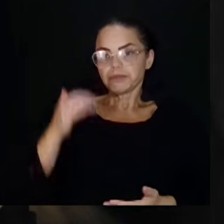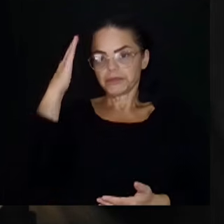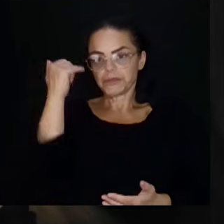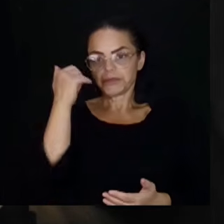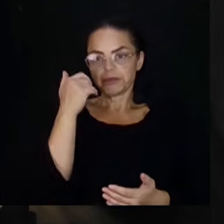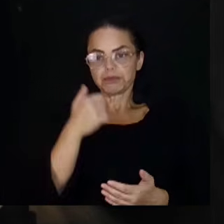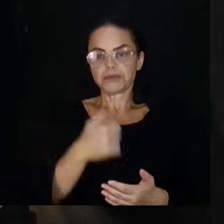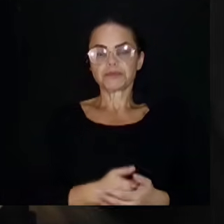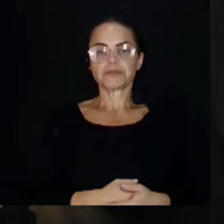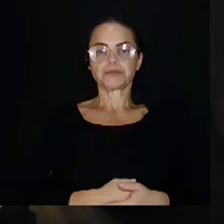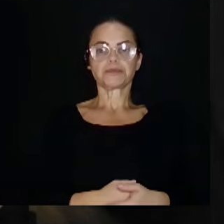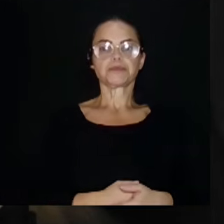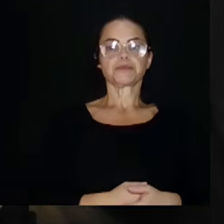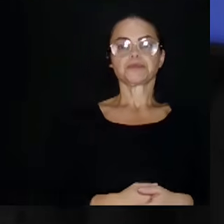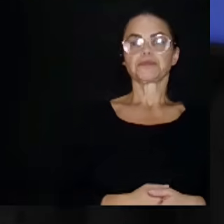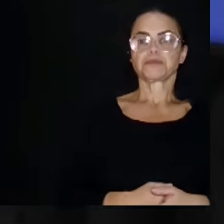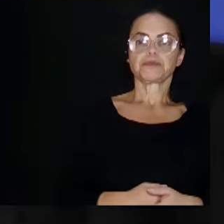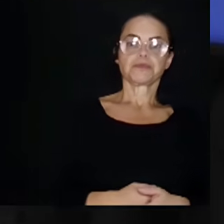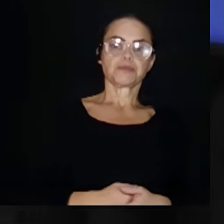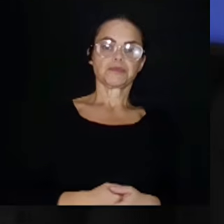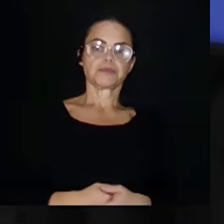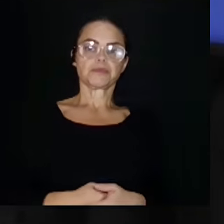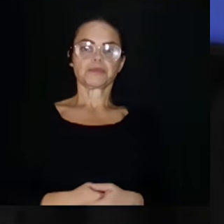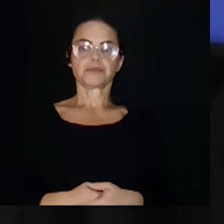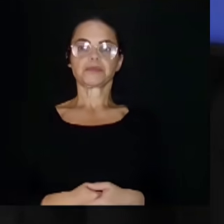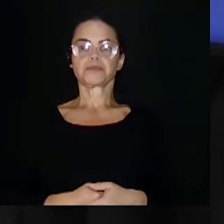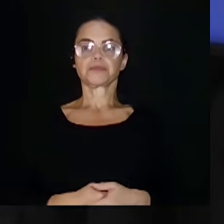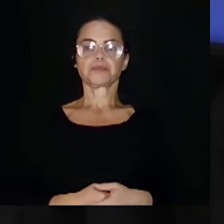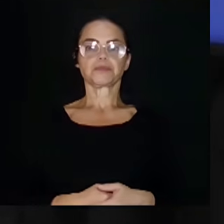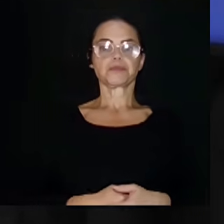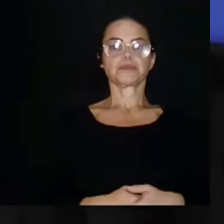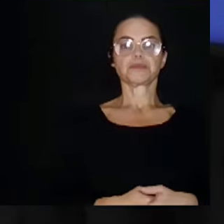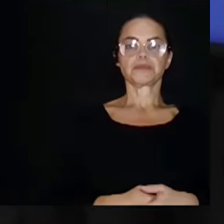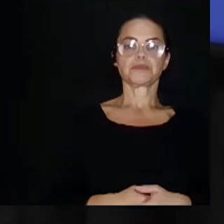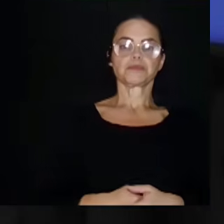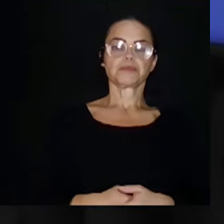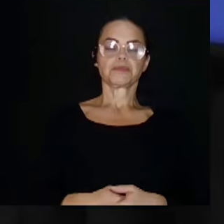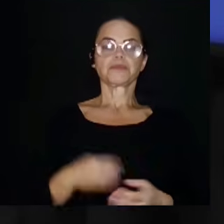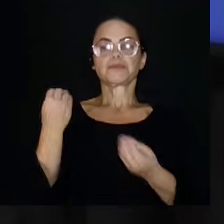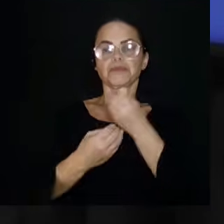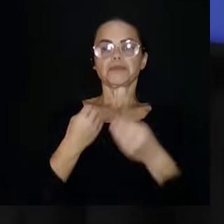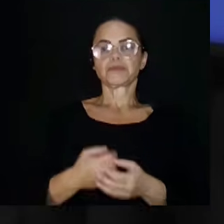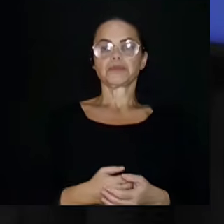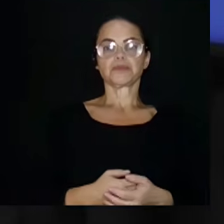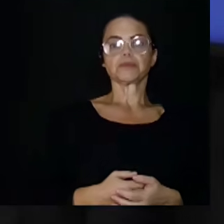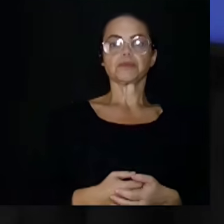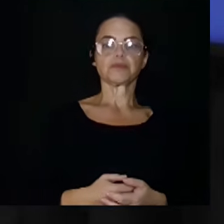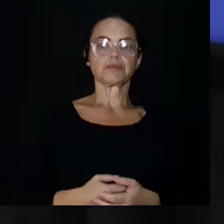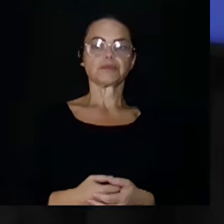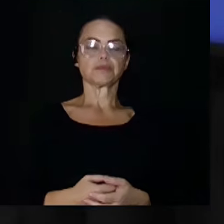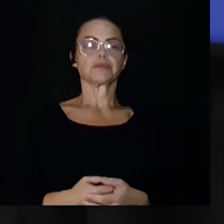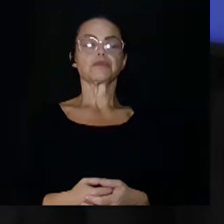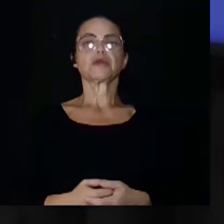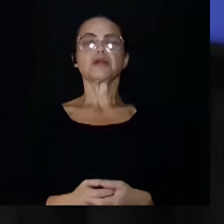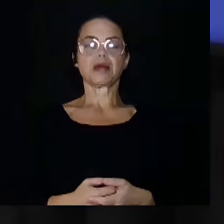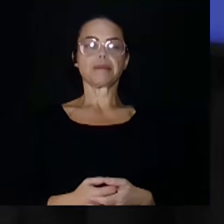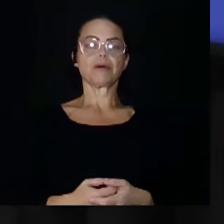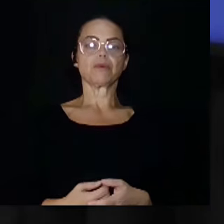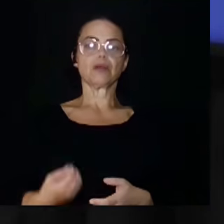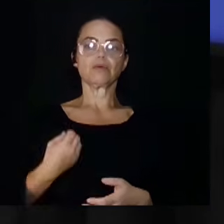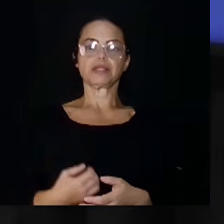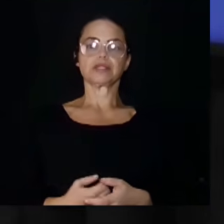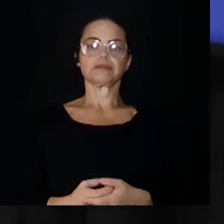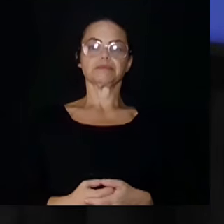vezes nosso público que não é servidor não sabe, né? Como é que você se torna um servidor público? As pessoas que